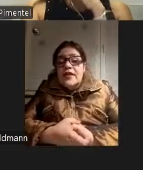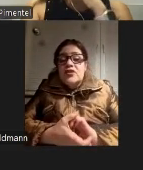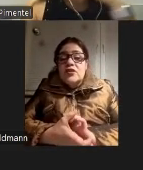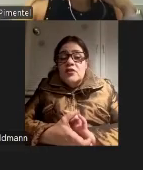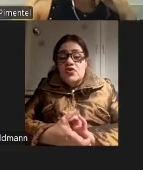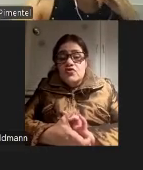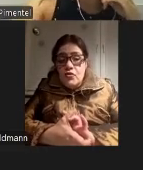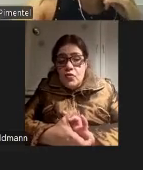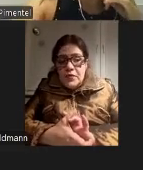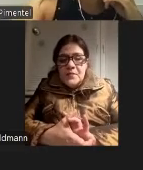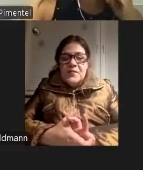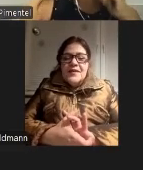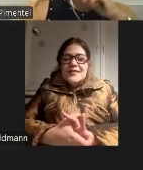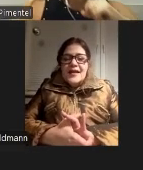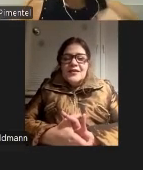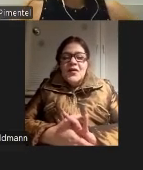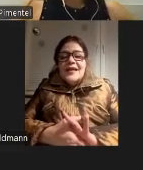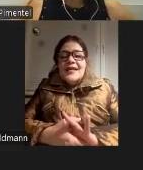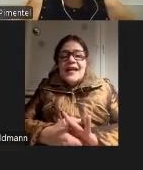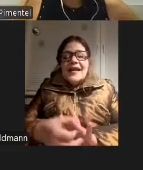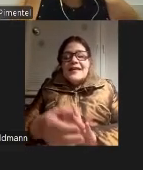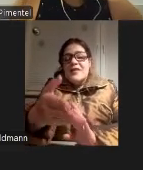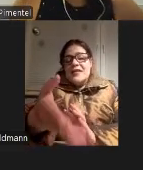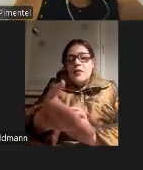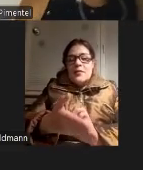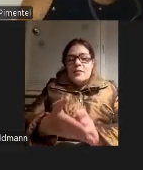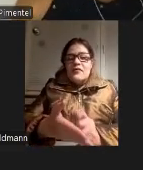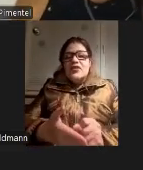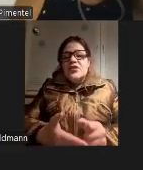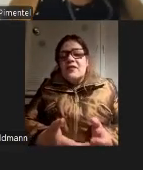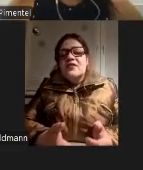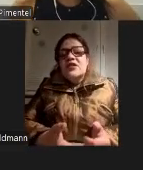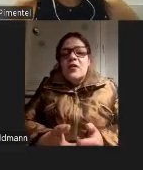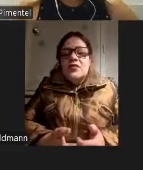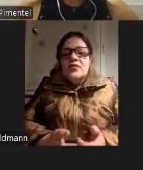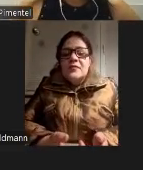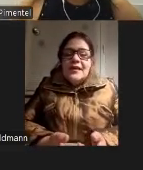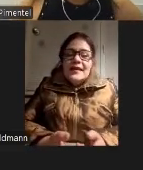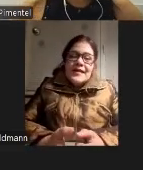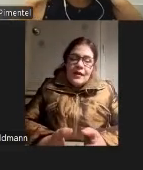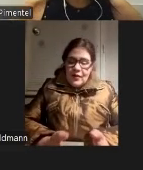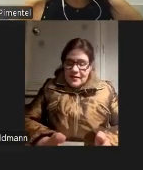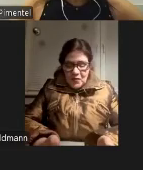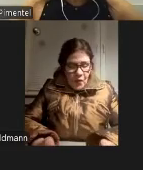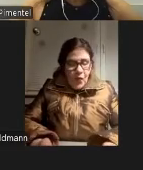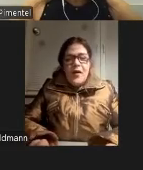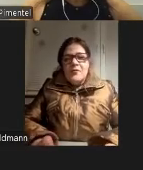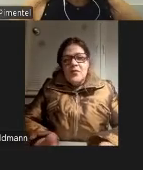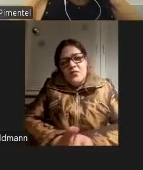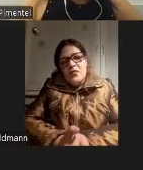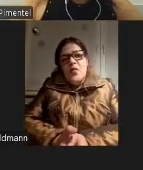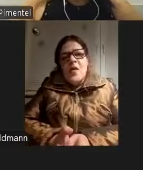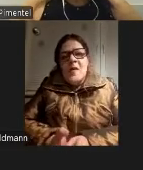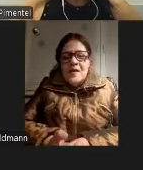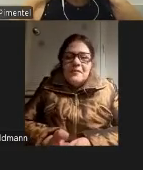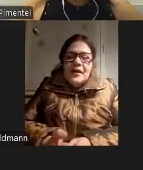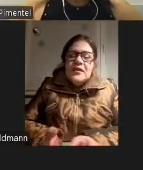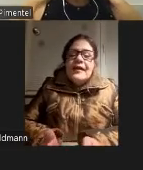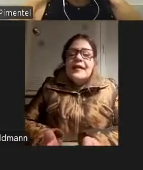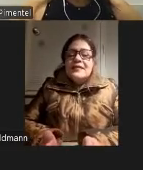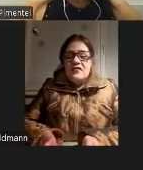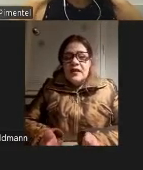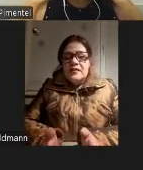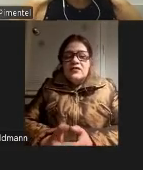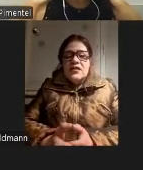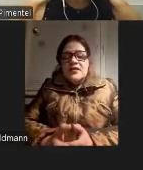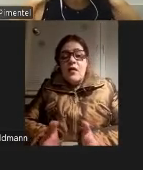um teste de Tá. Stroop, certo? Que aí eu queria mostrar para que vocês possam também, nessa aula tão longa, muito boa, mas